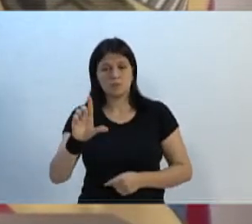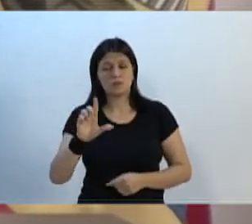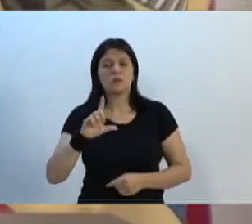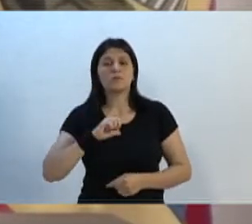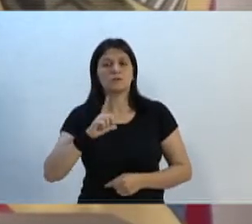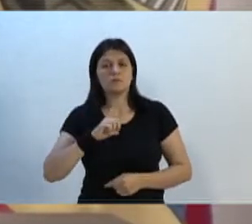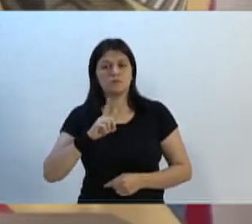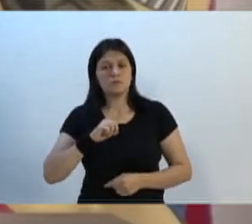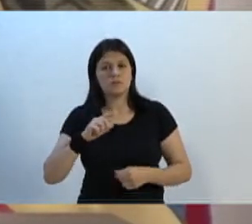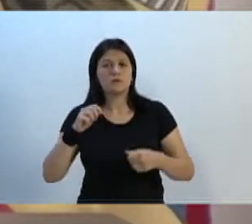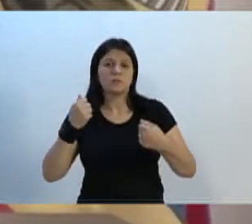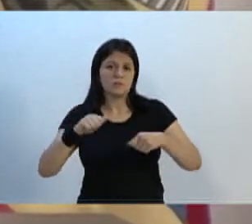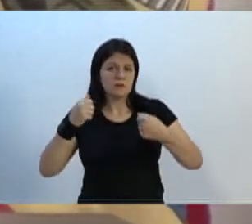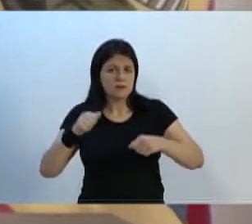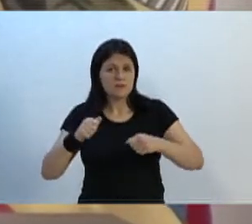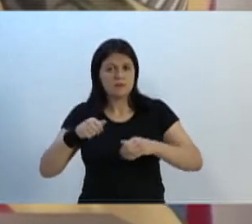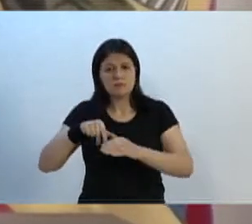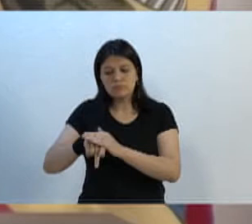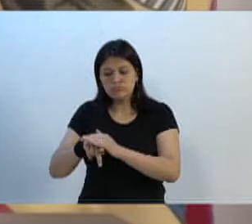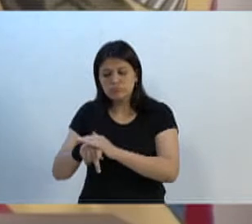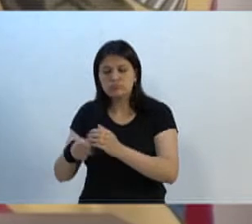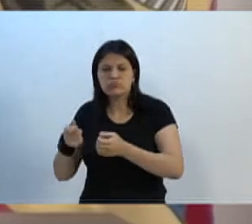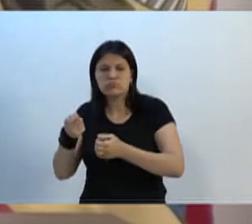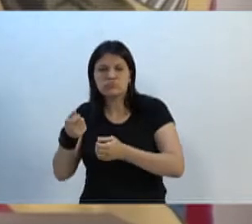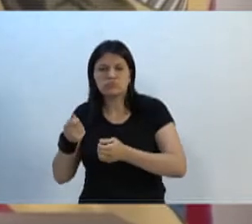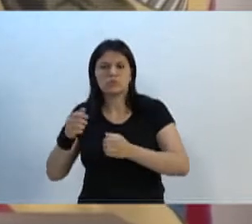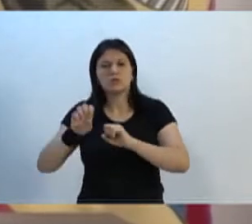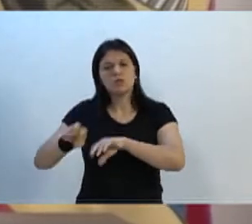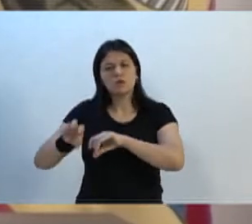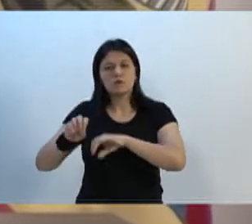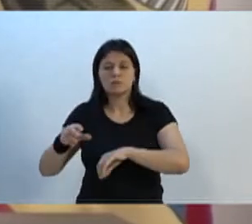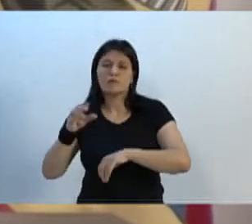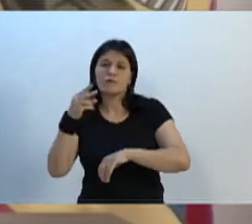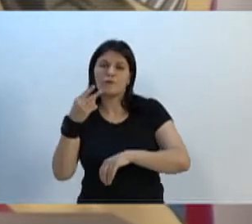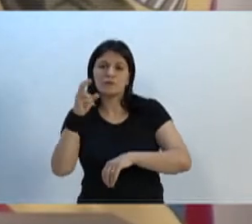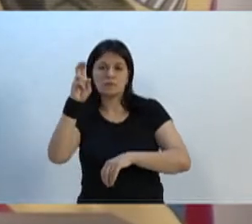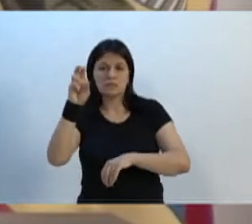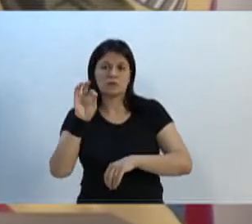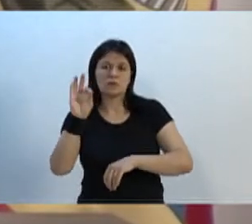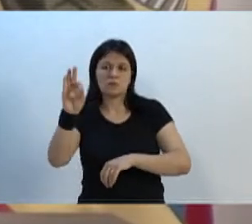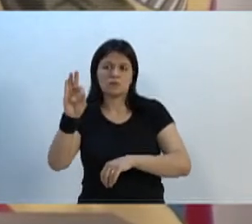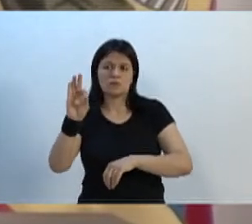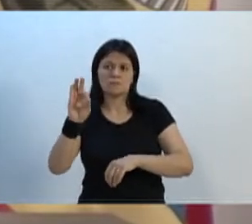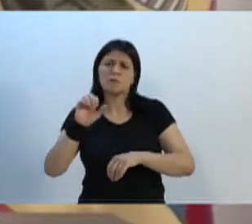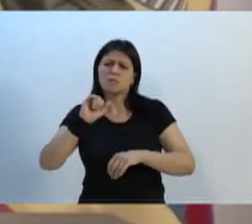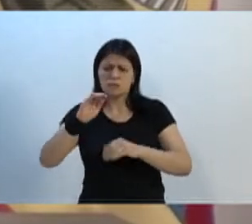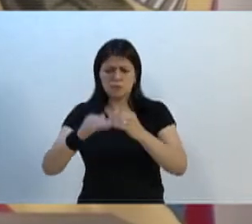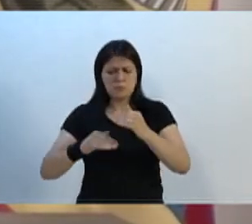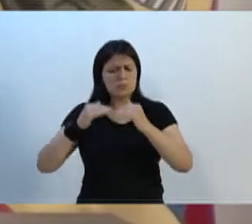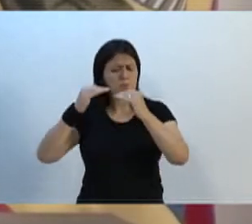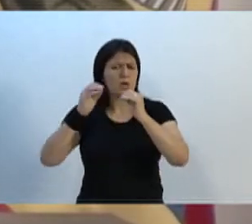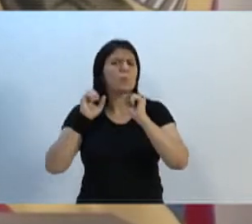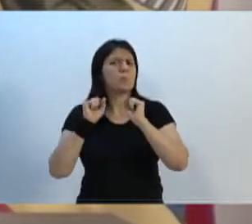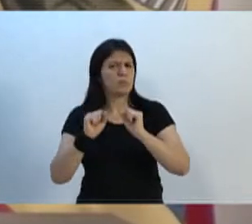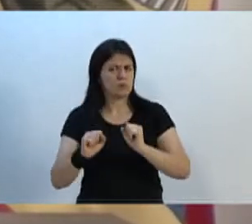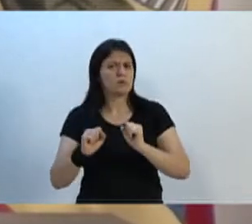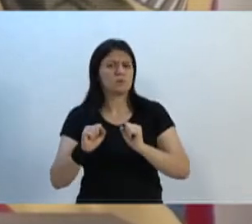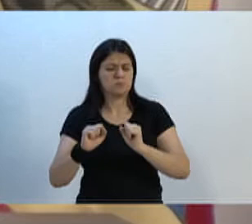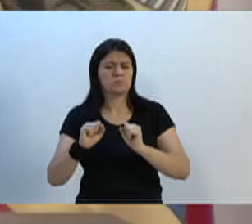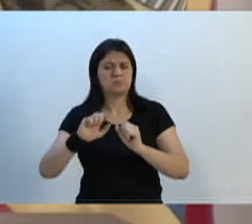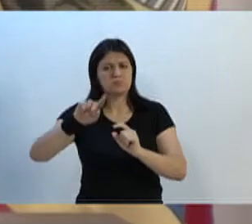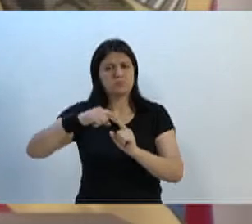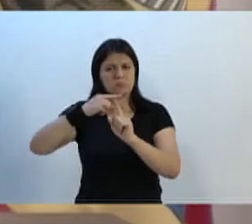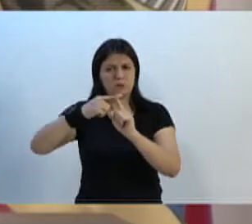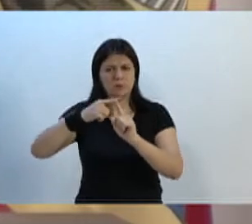o investimento na educação de pelo menos 25%, se quiser passar de 25%, pode ser passado de